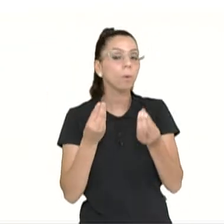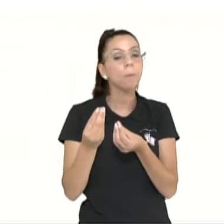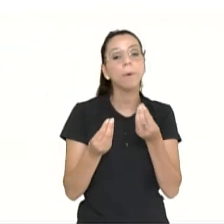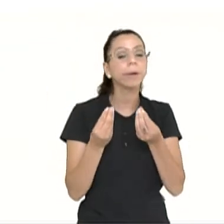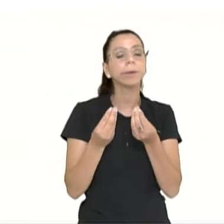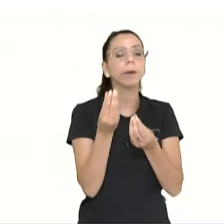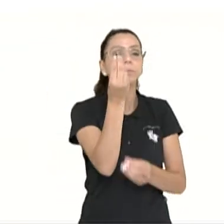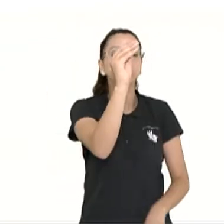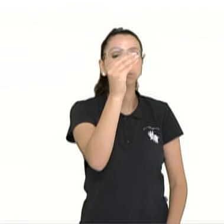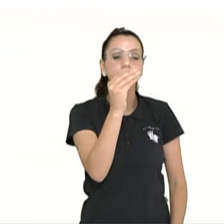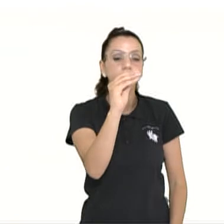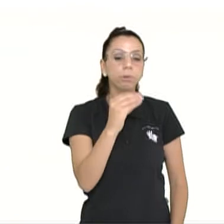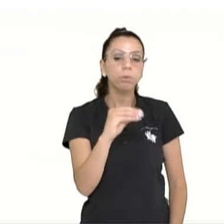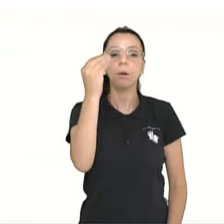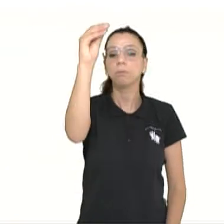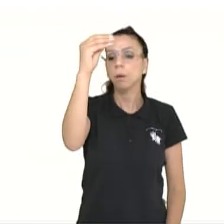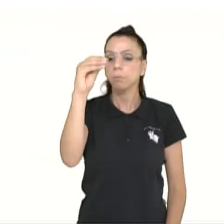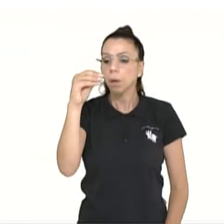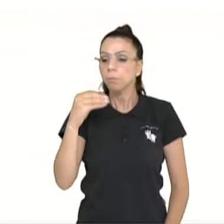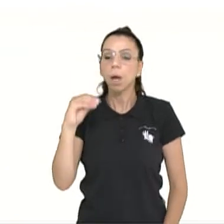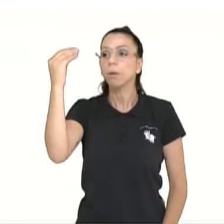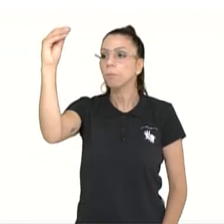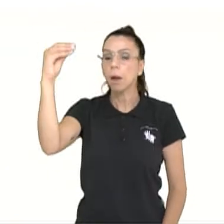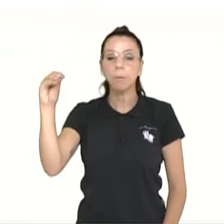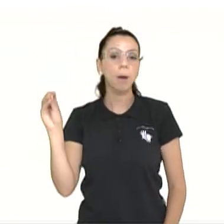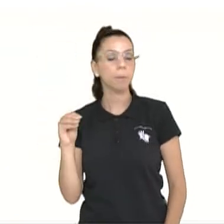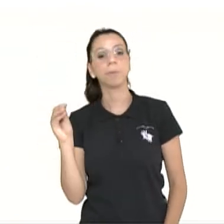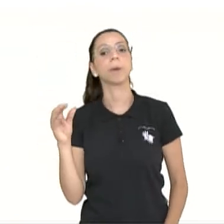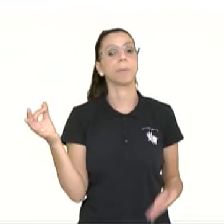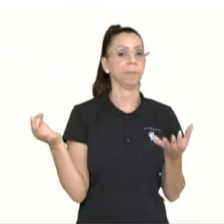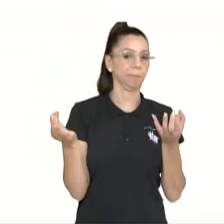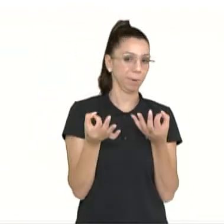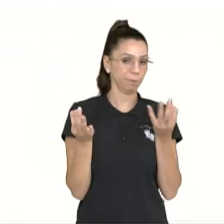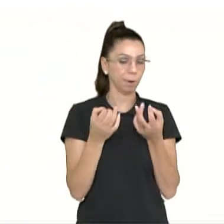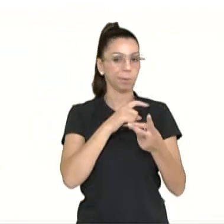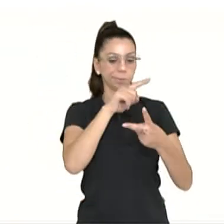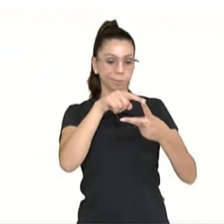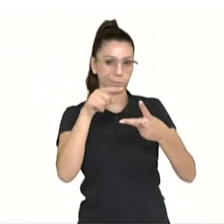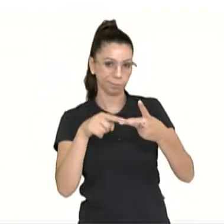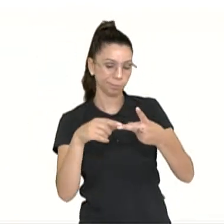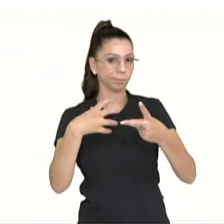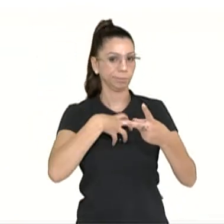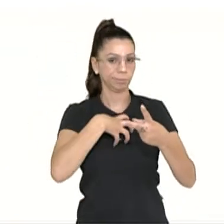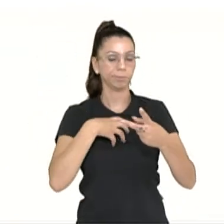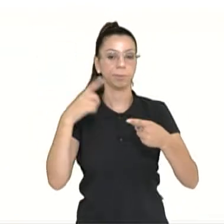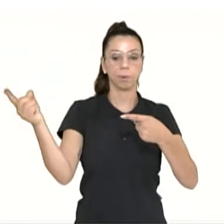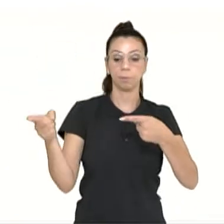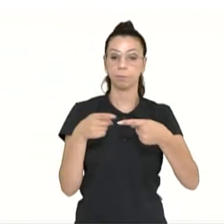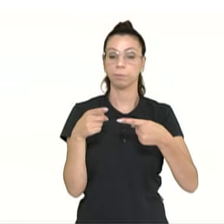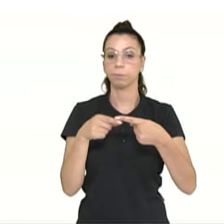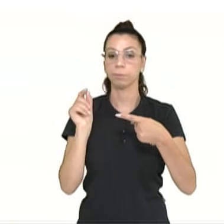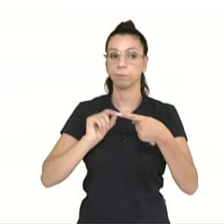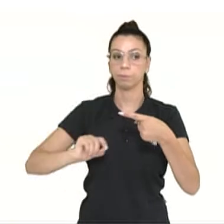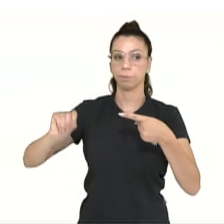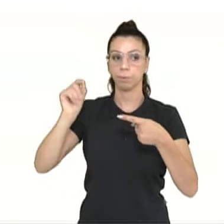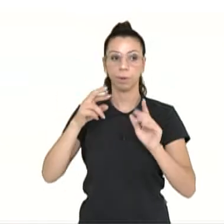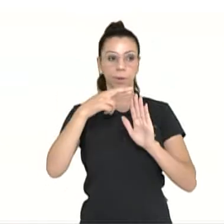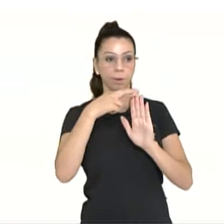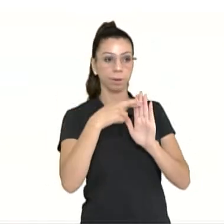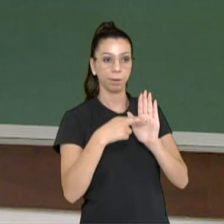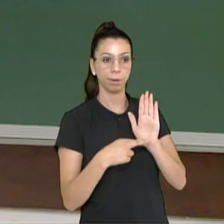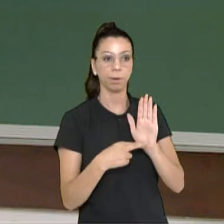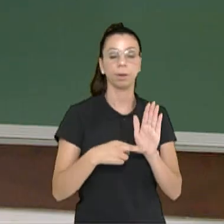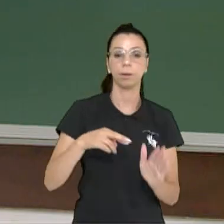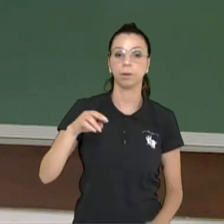frequências para que fiquem agrupados de forma adequada. Nós temos duas formas. A primeira dela é a regra de Sturge.